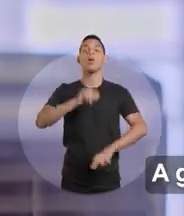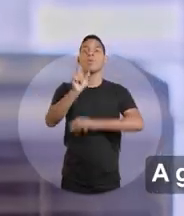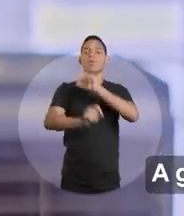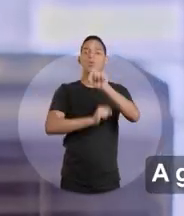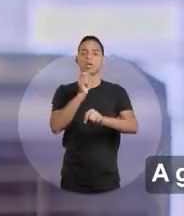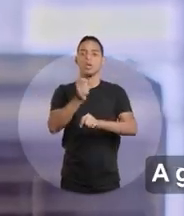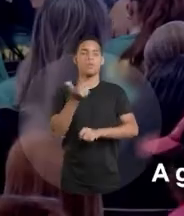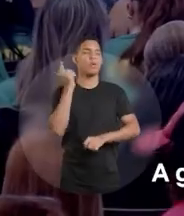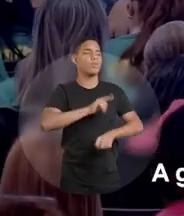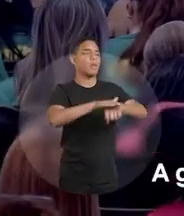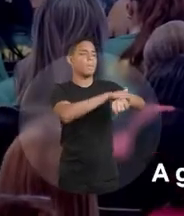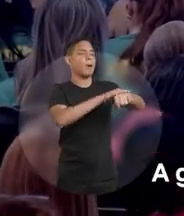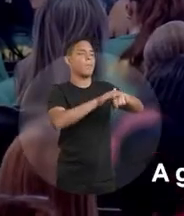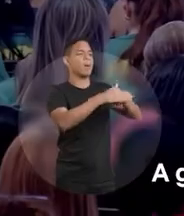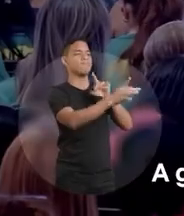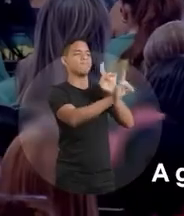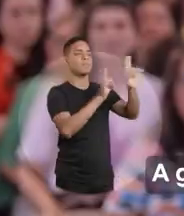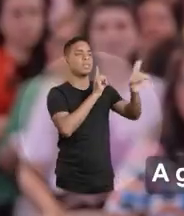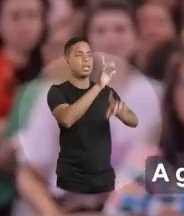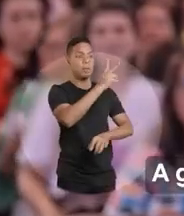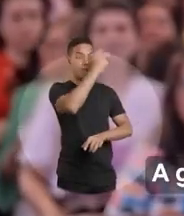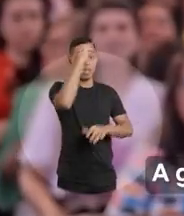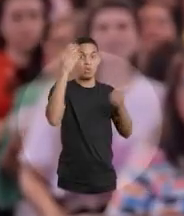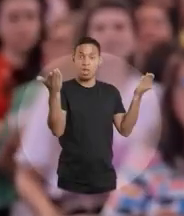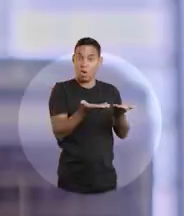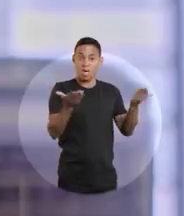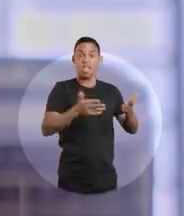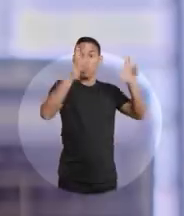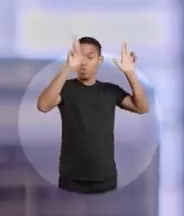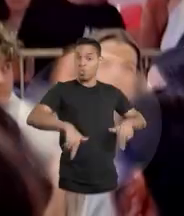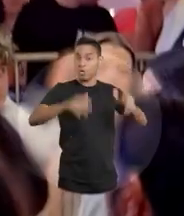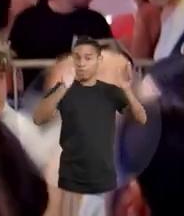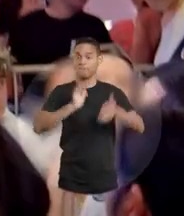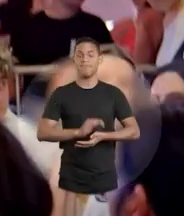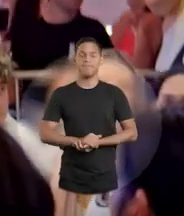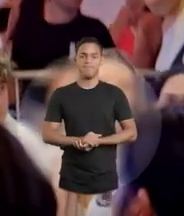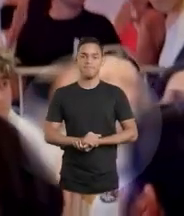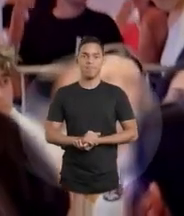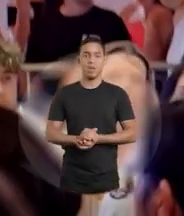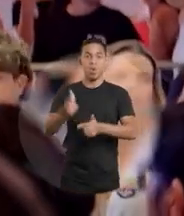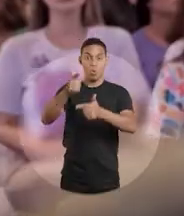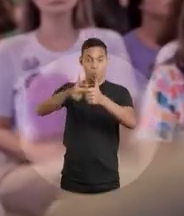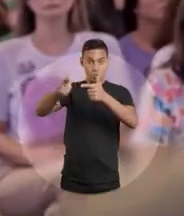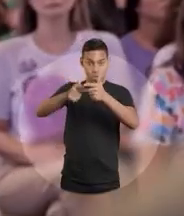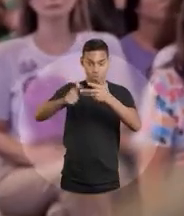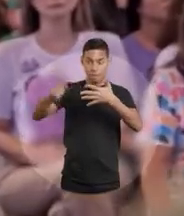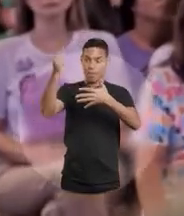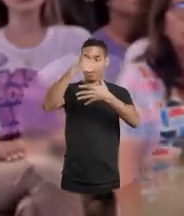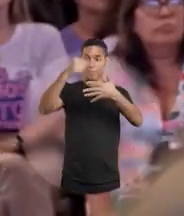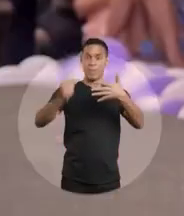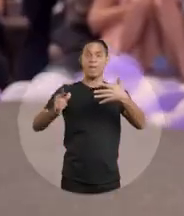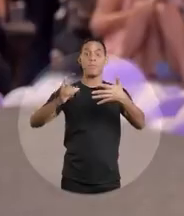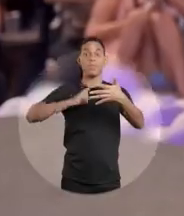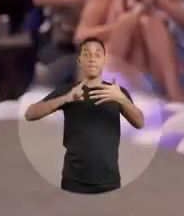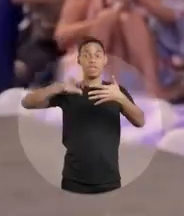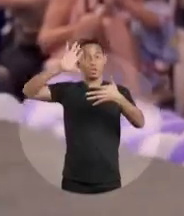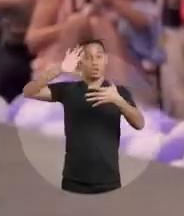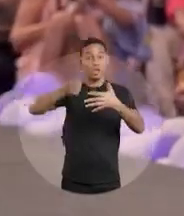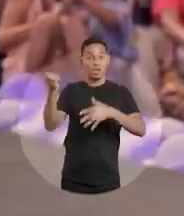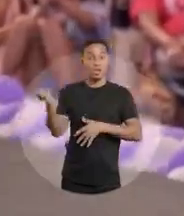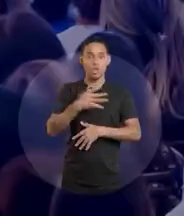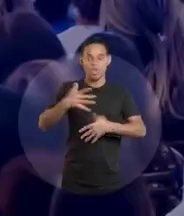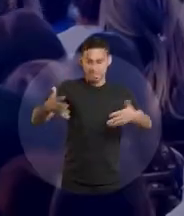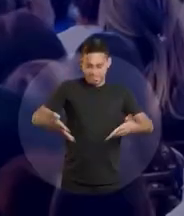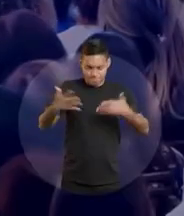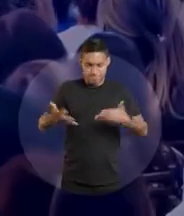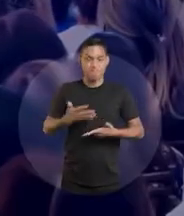nunca conseguiu ter um diálogo com a prefeitura de Campo Grande. Nunca! Os problemas que elas apontam vêm carregados de soluções